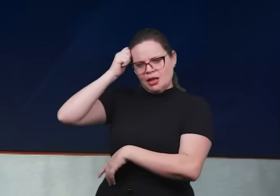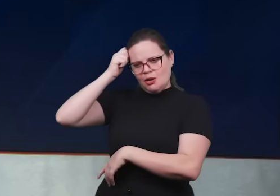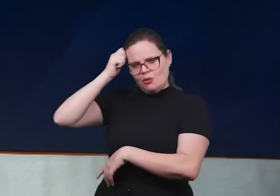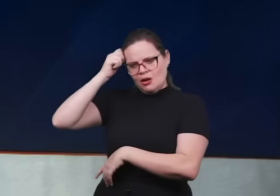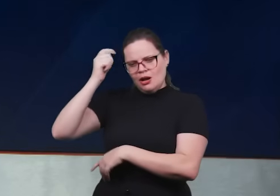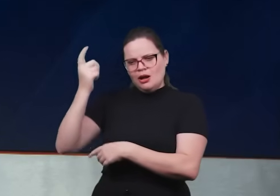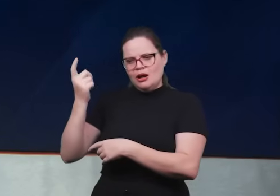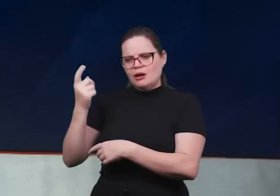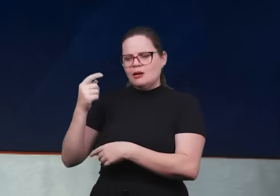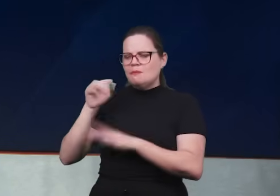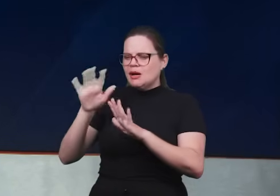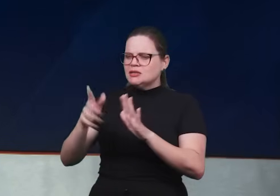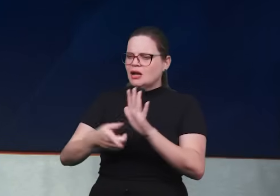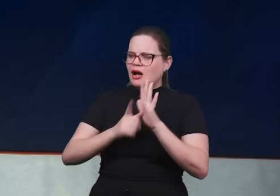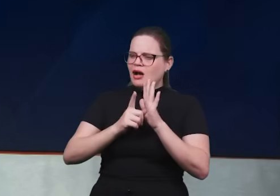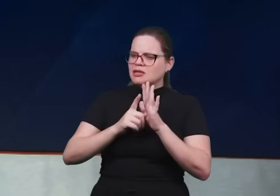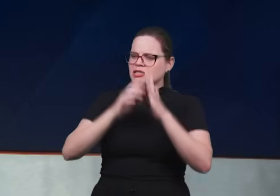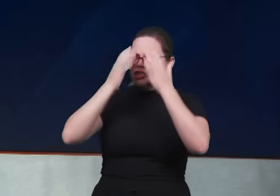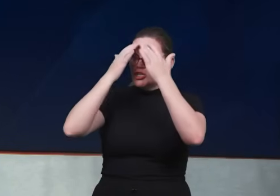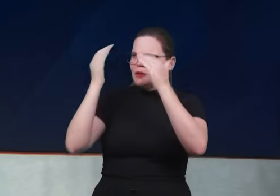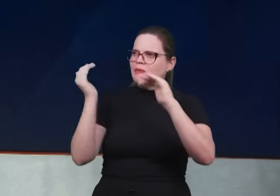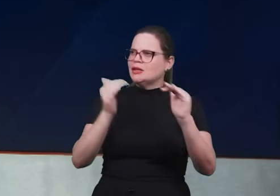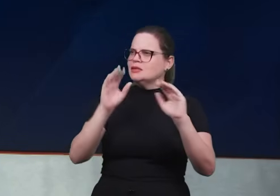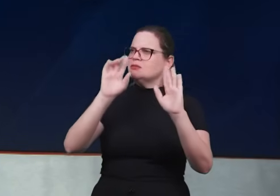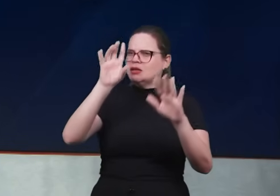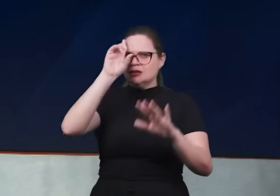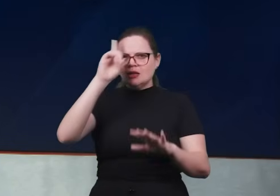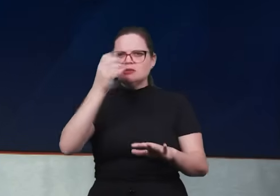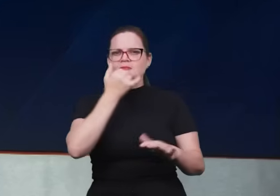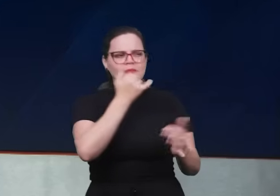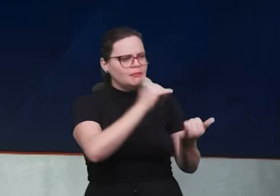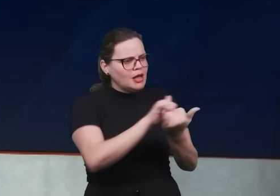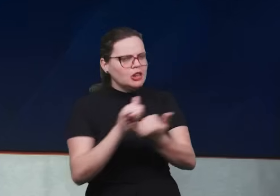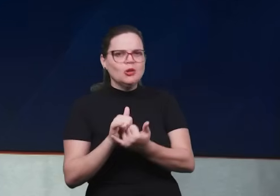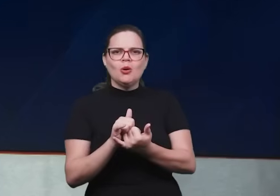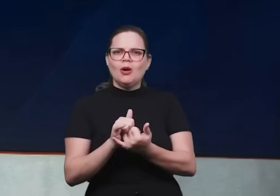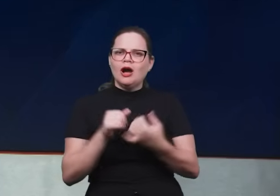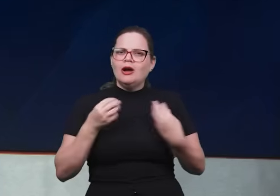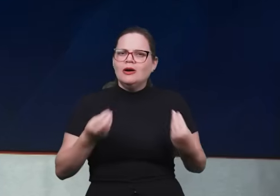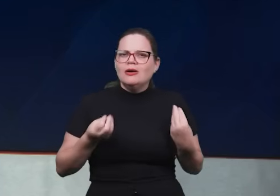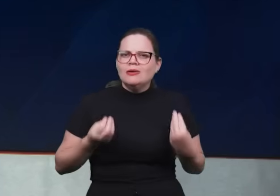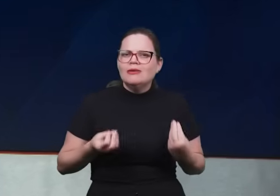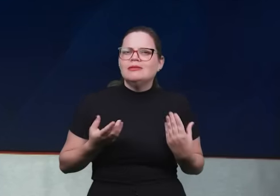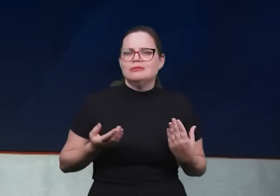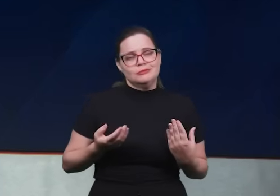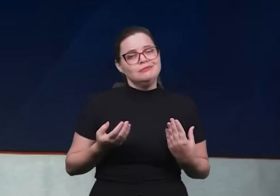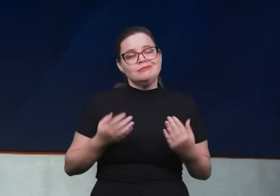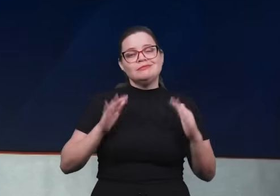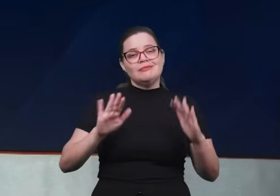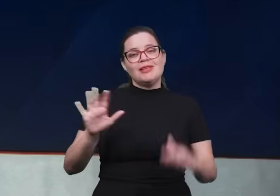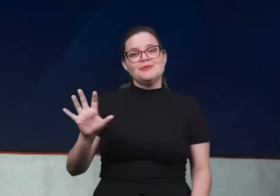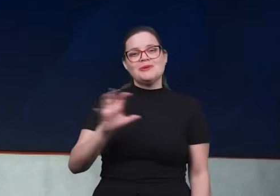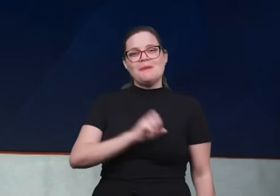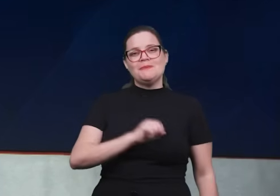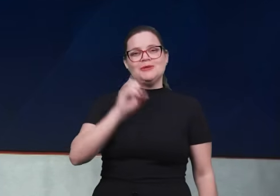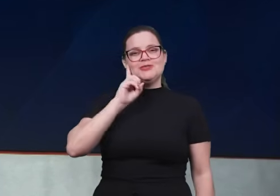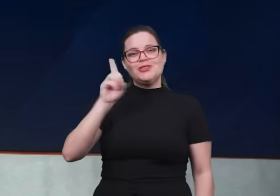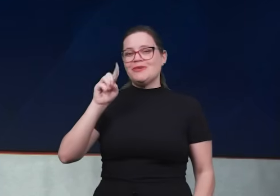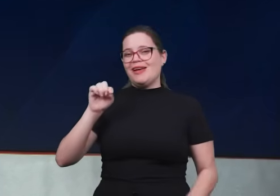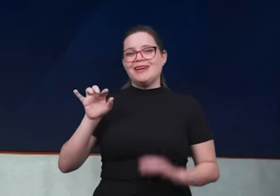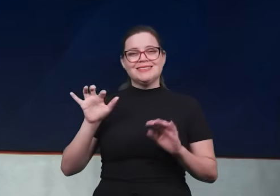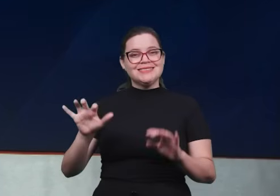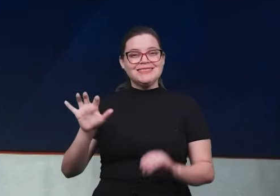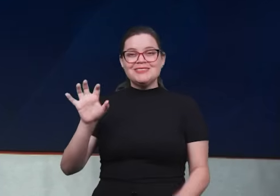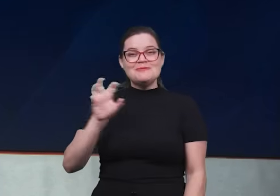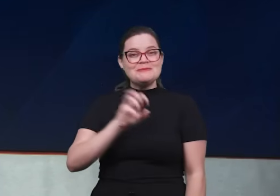na desobediência a Deus. Assim, exatamente assim, é que é o amor de Deus.